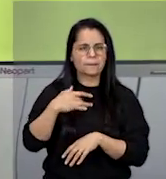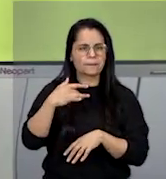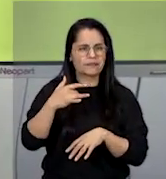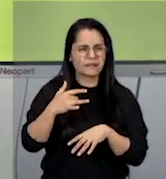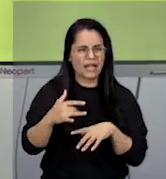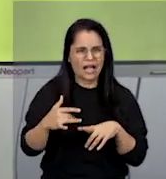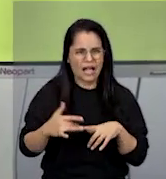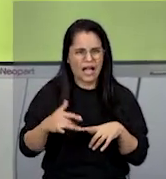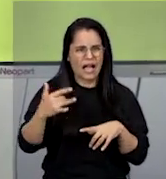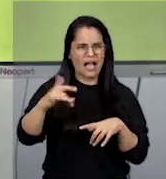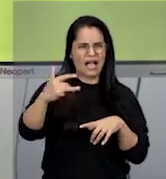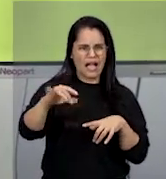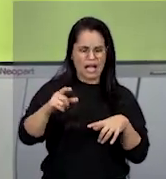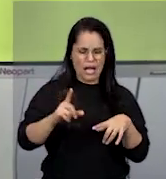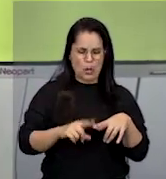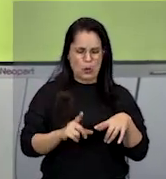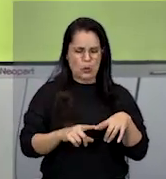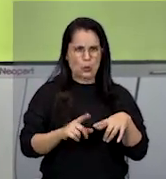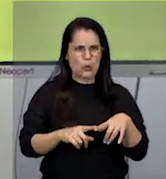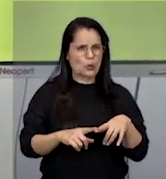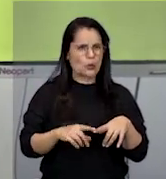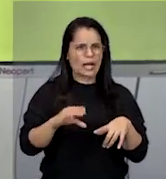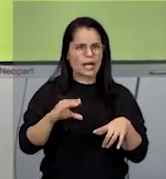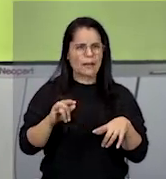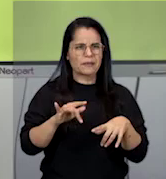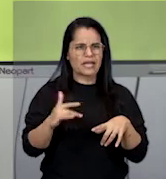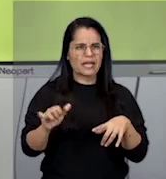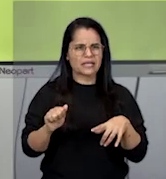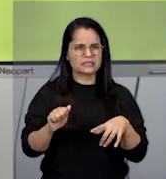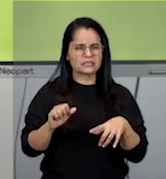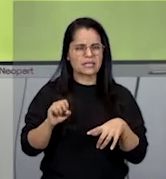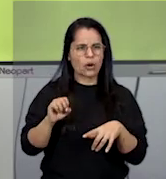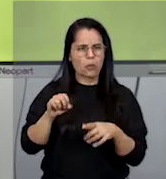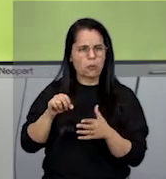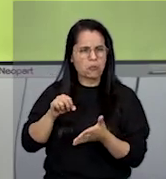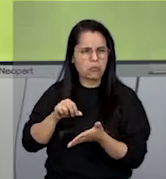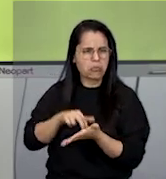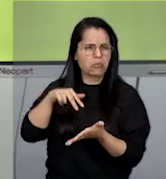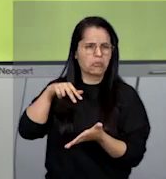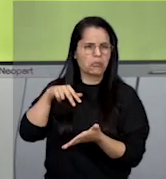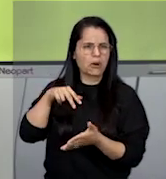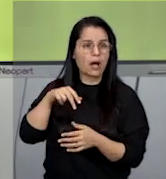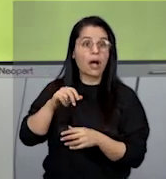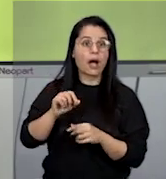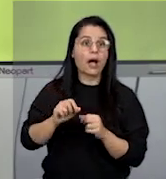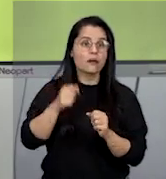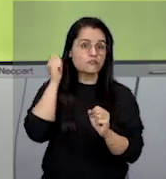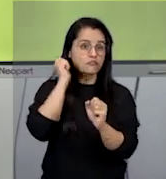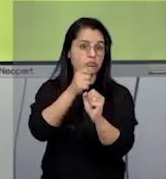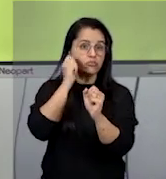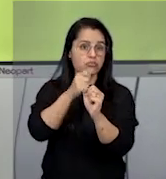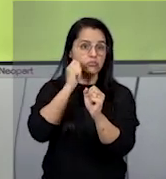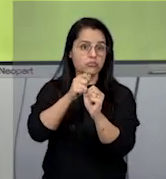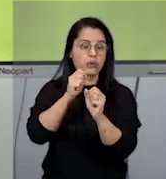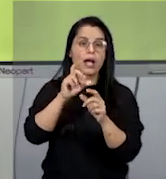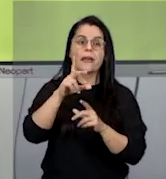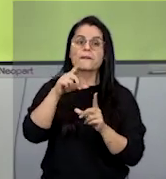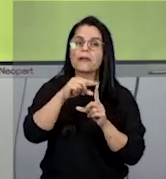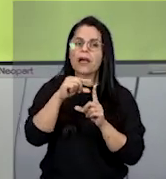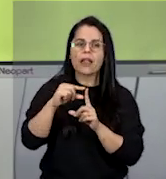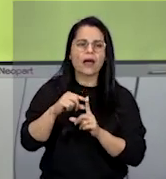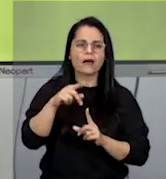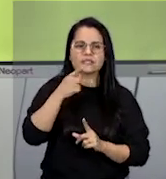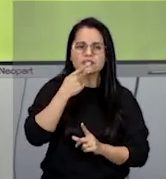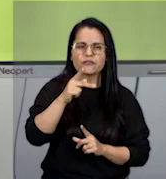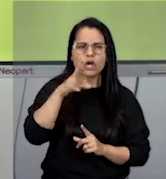cabeça do meu dedão, ou bati na cabeça do prego, são palavras que você fala, todo mundo